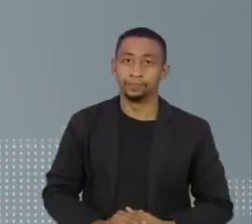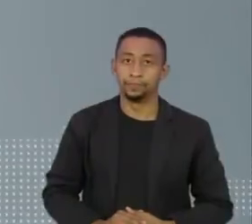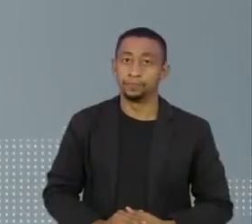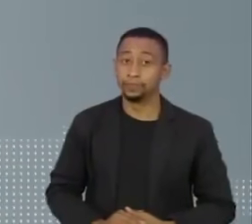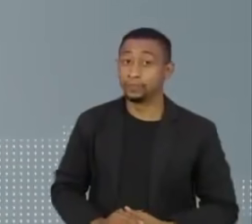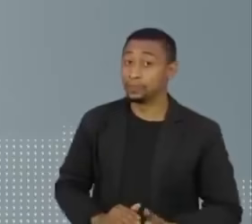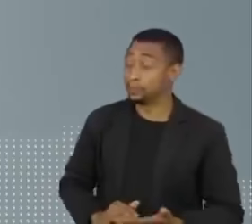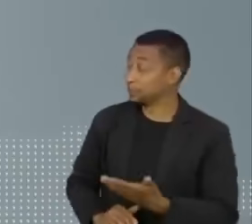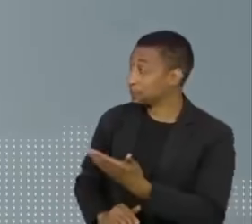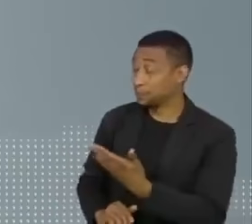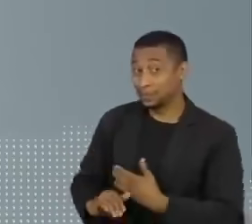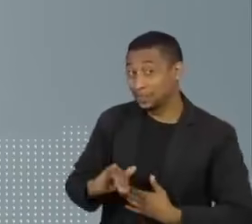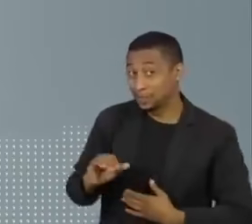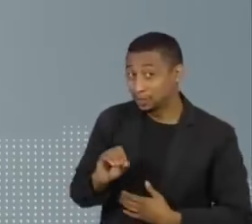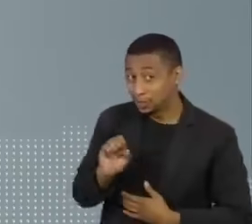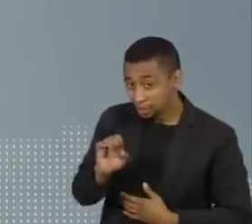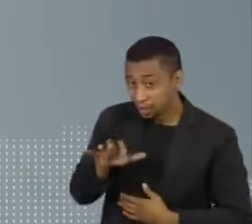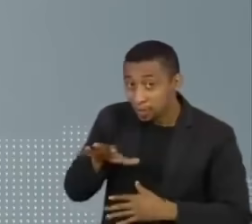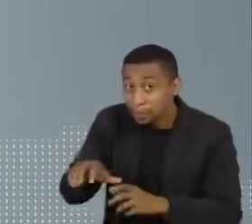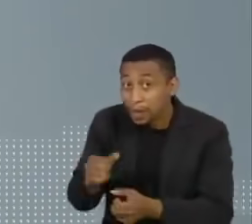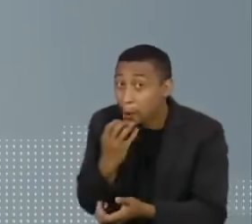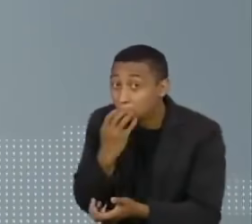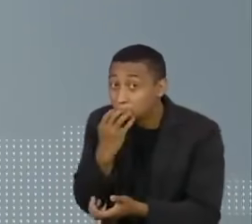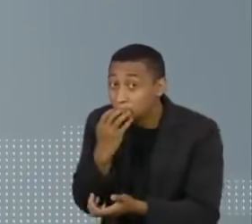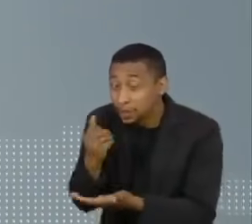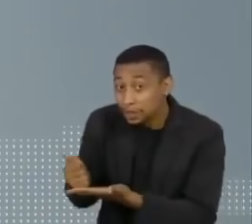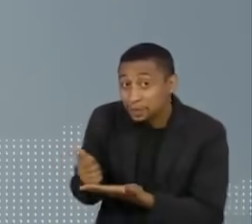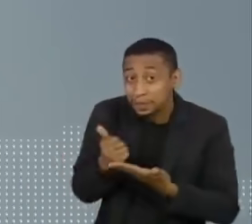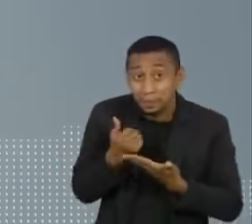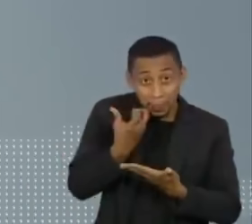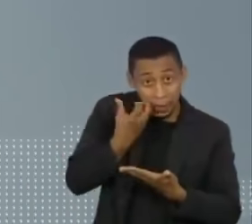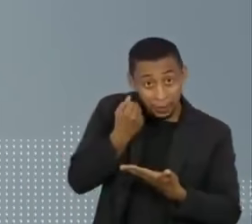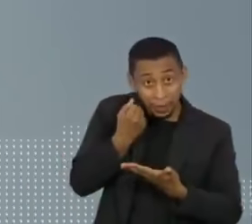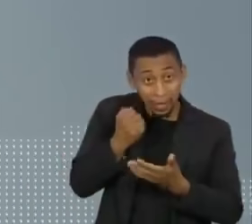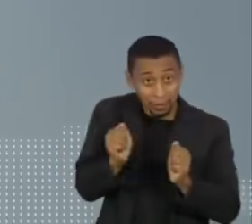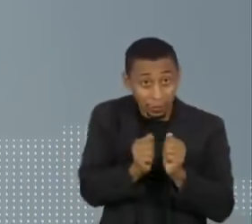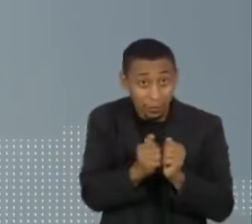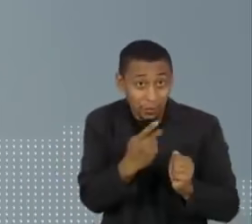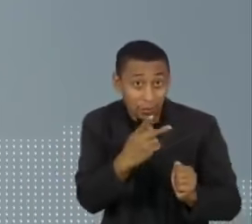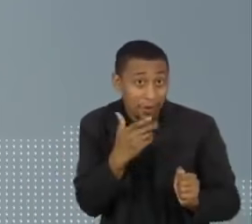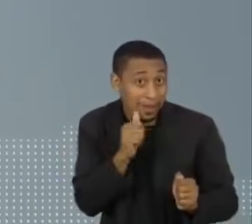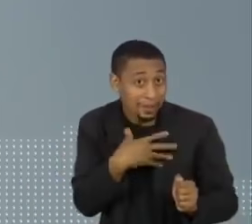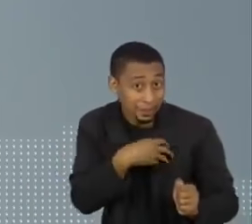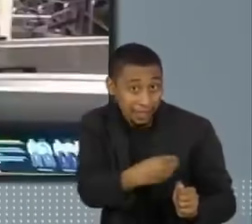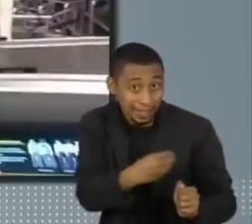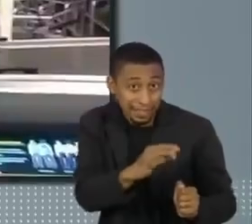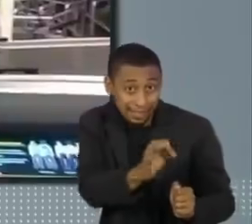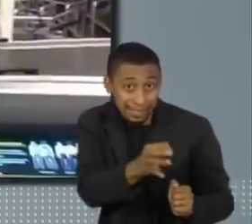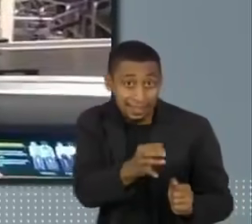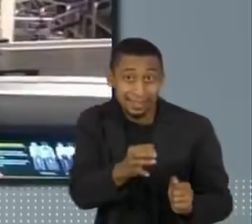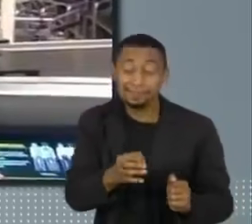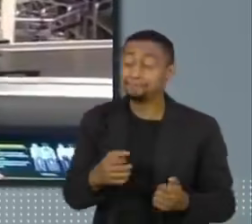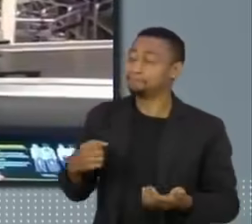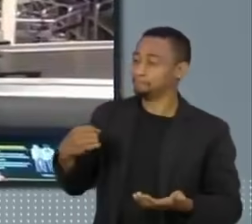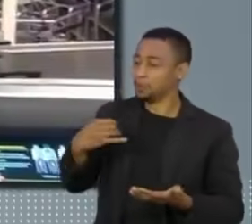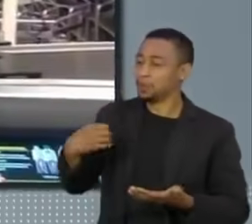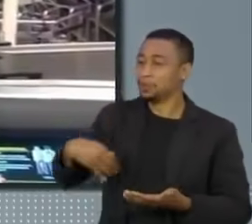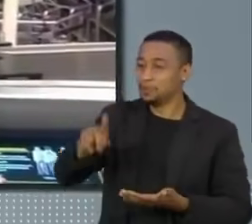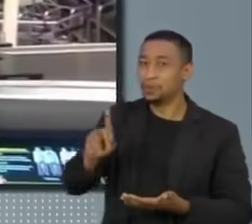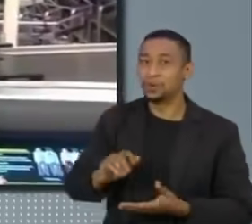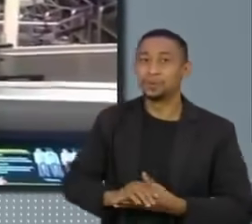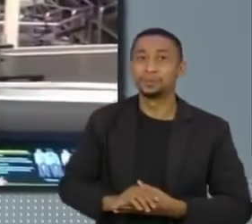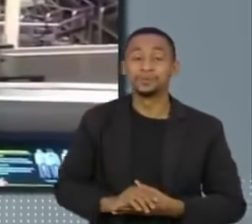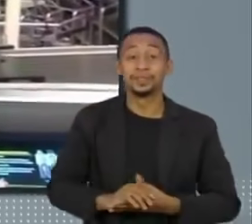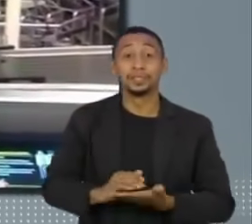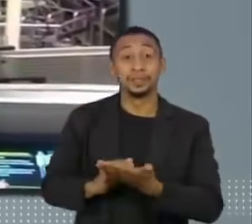Gomes, você vai pegar um cachorrinho para vocês? Vou. Para você e para a princesa? É, igual o branquinho. A história de vida